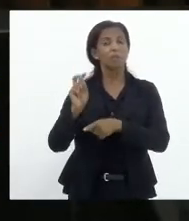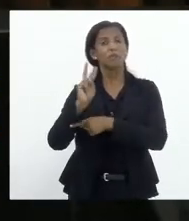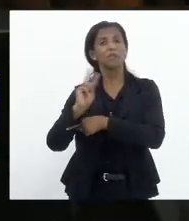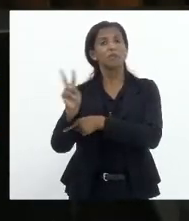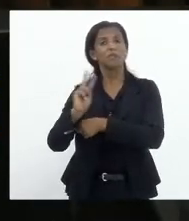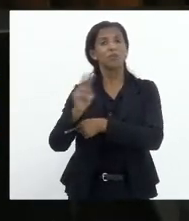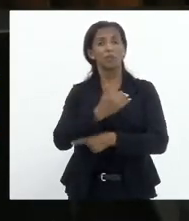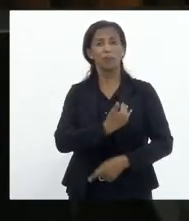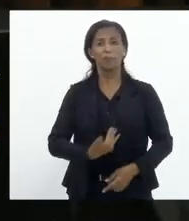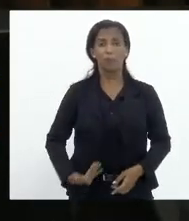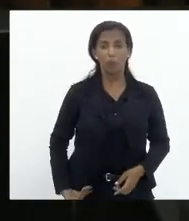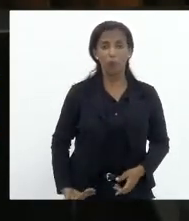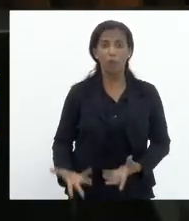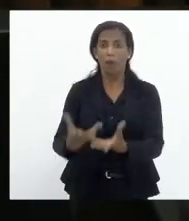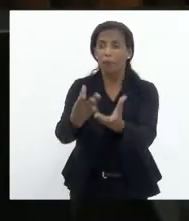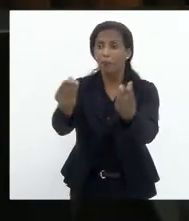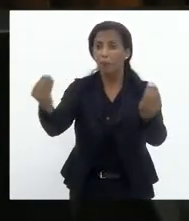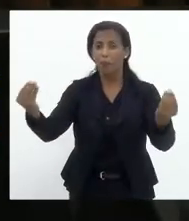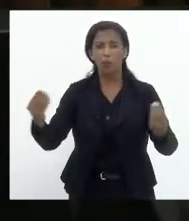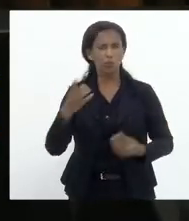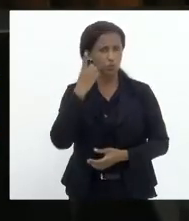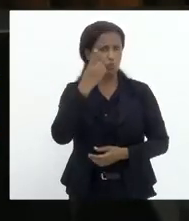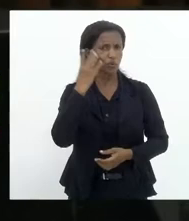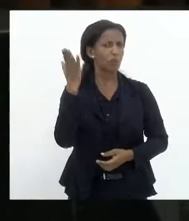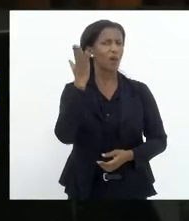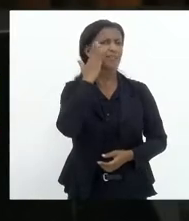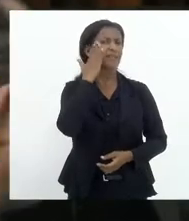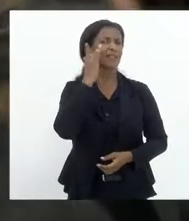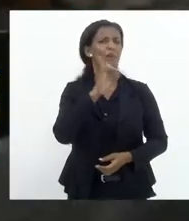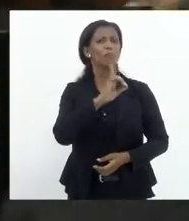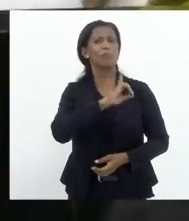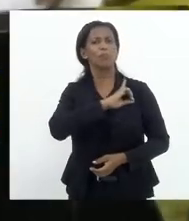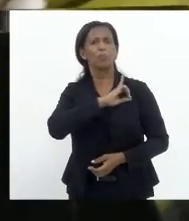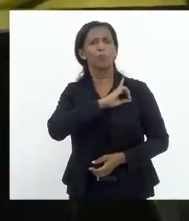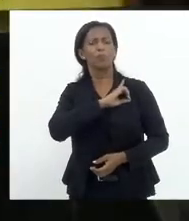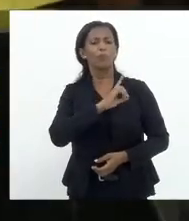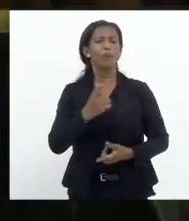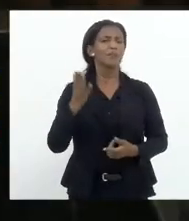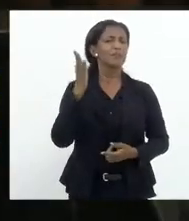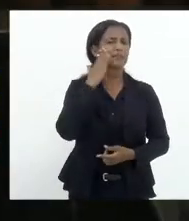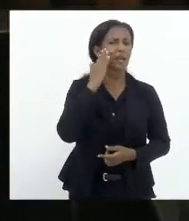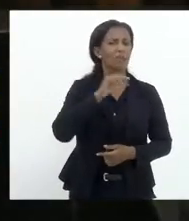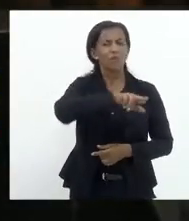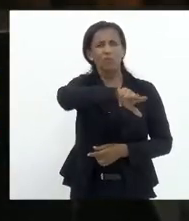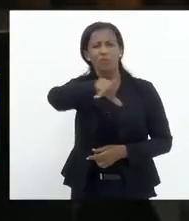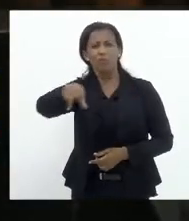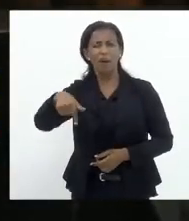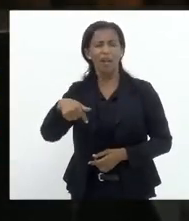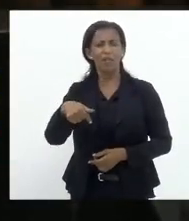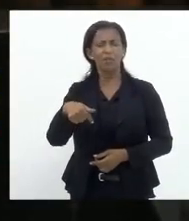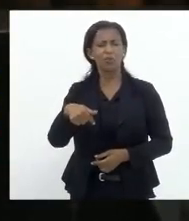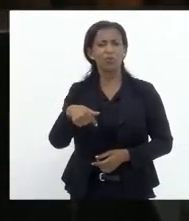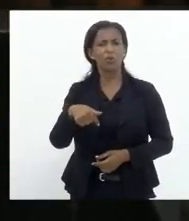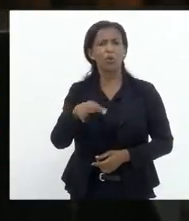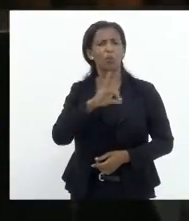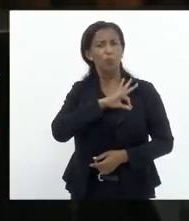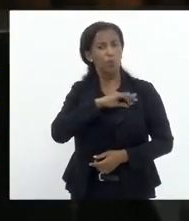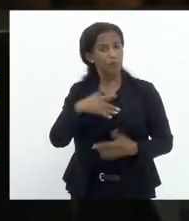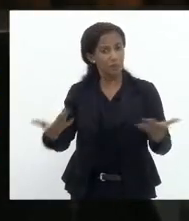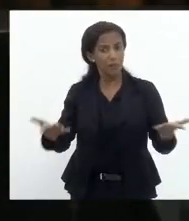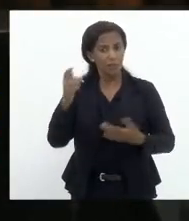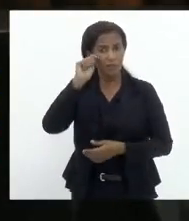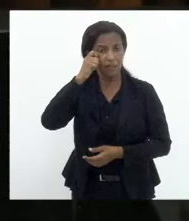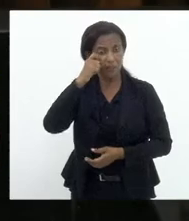segurança pública muitos dos deputados aqui que são policiais nos lembram que vários policiais da base são negros